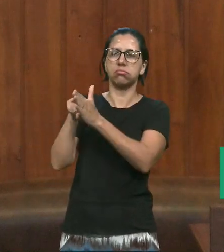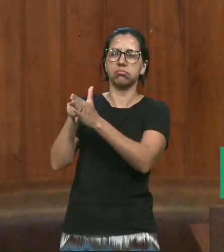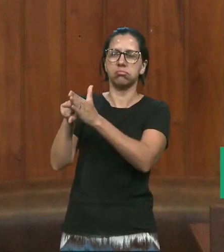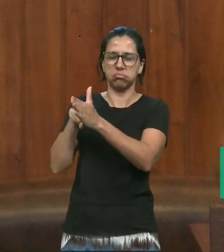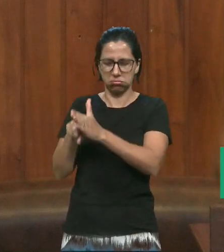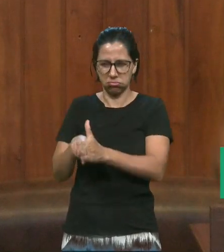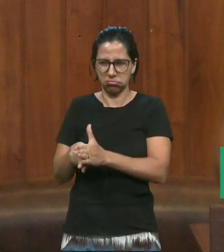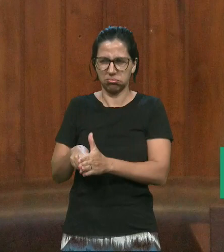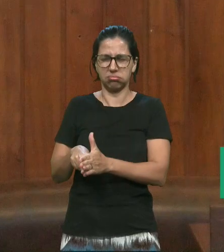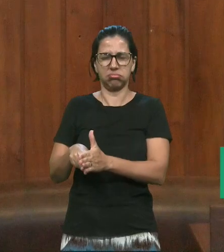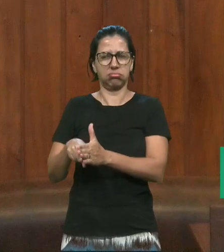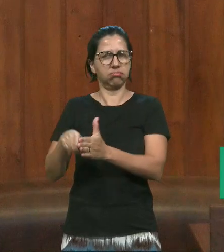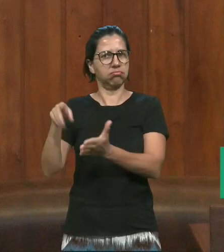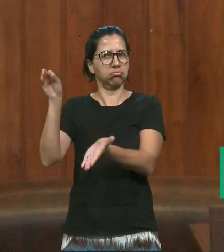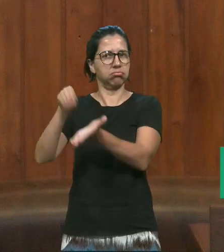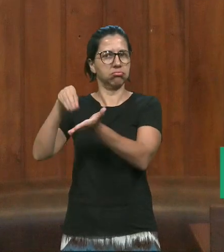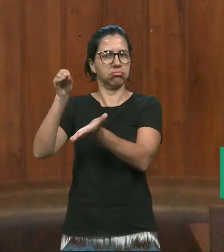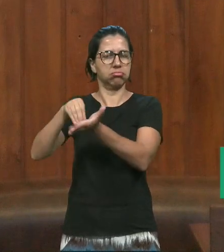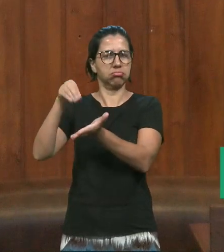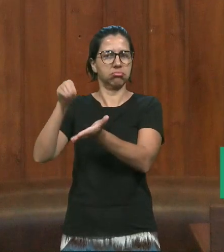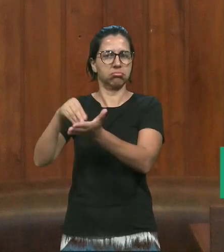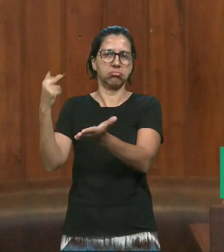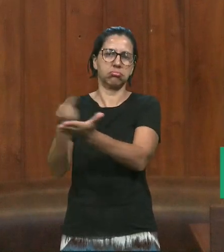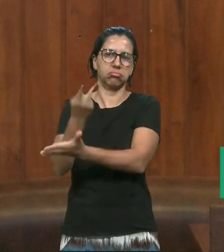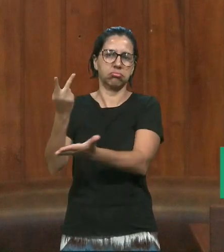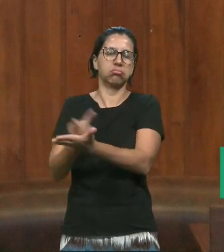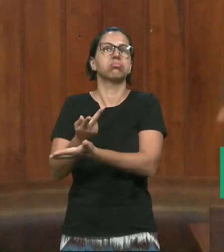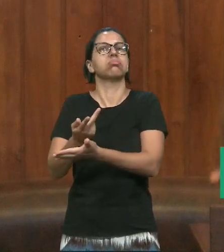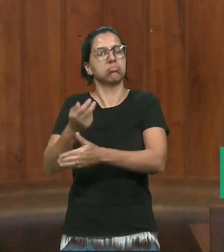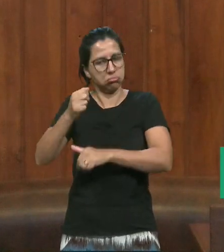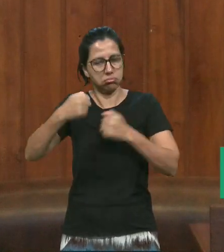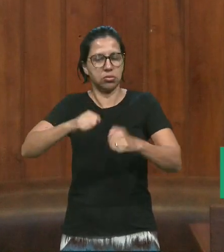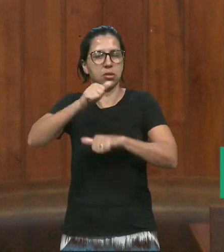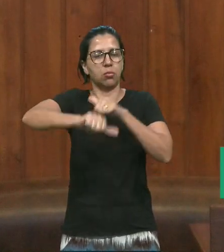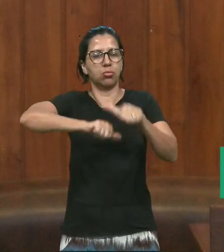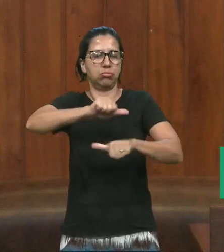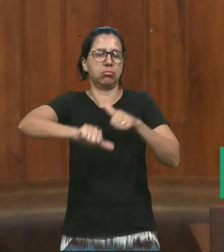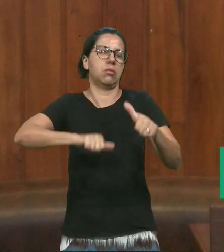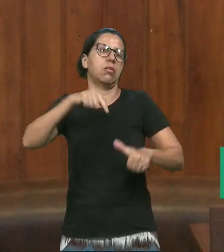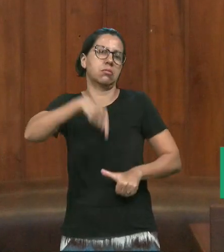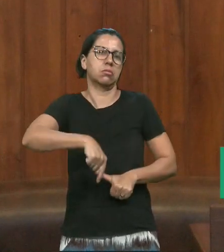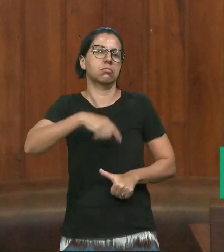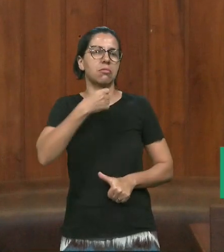a política no nosso Brasil começa a mudar. E precisamos começar aqui na nossa cidade.